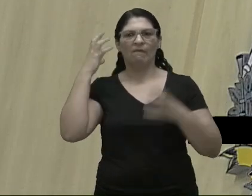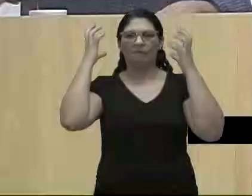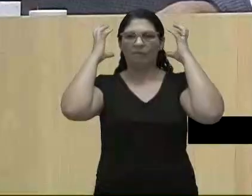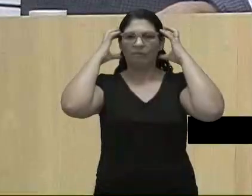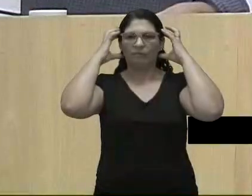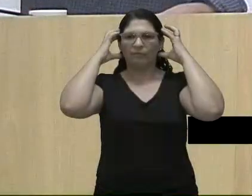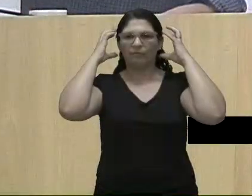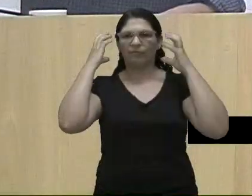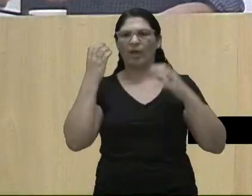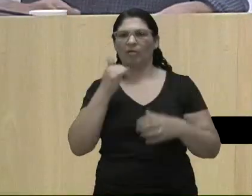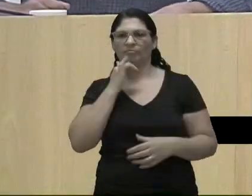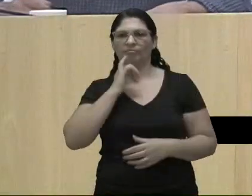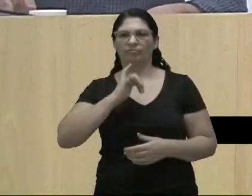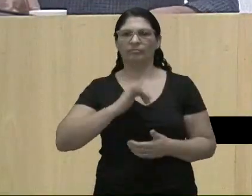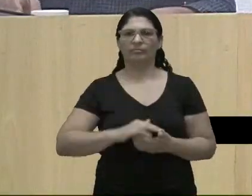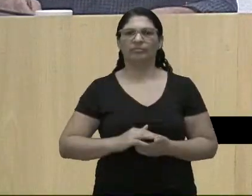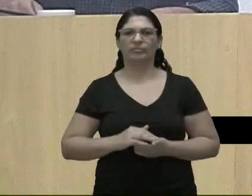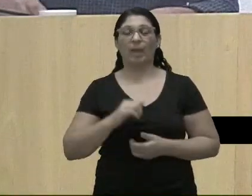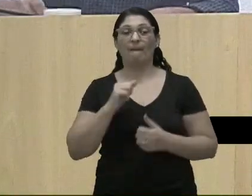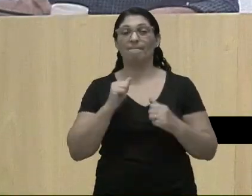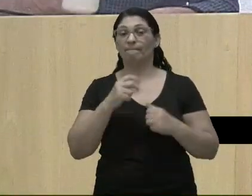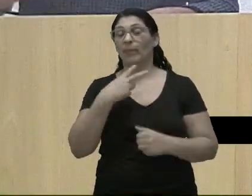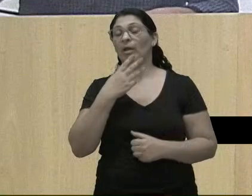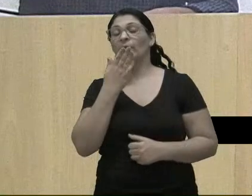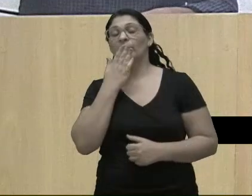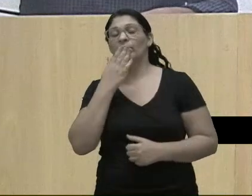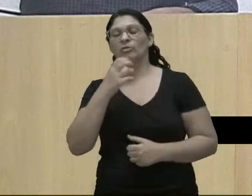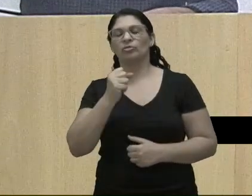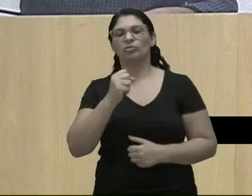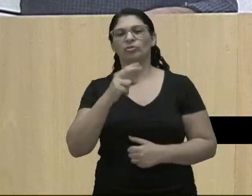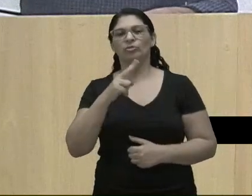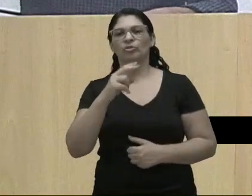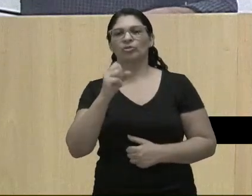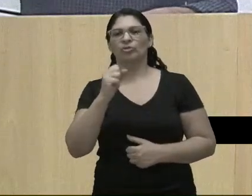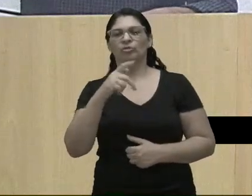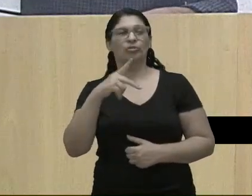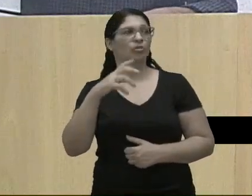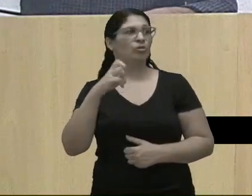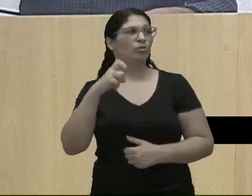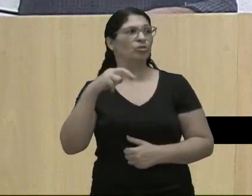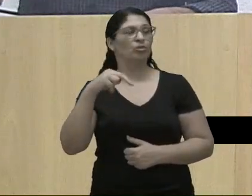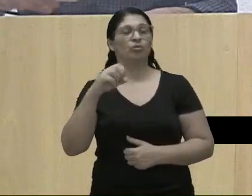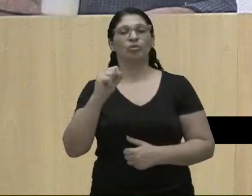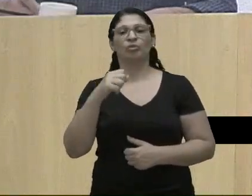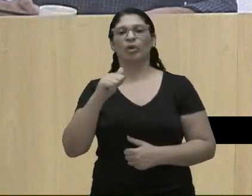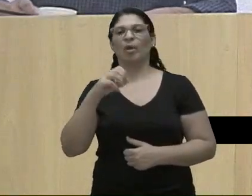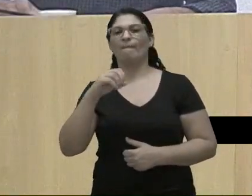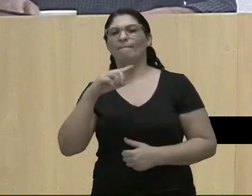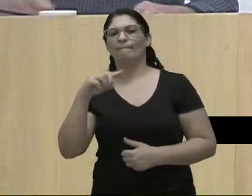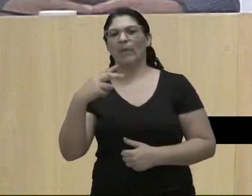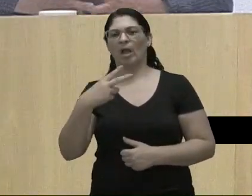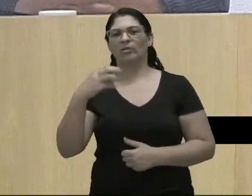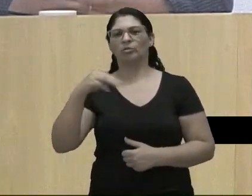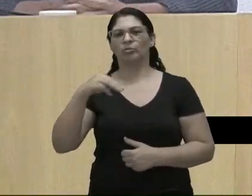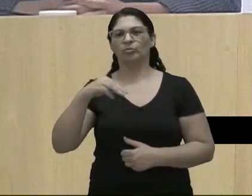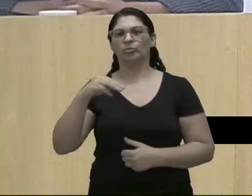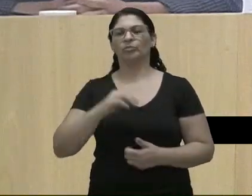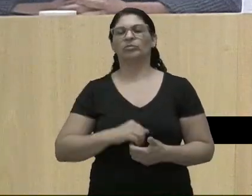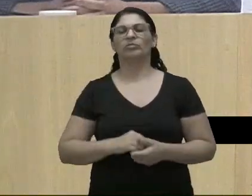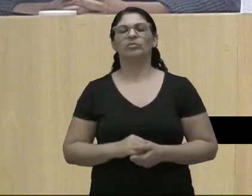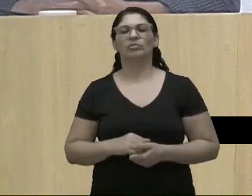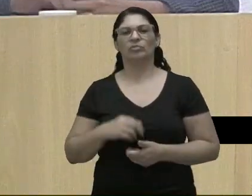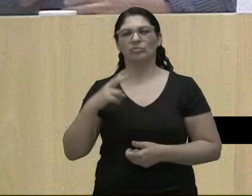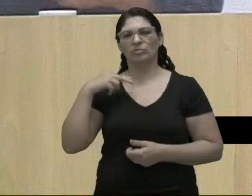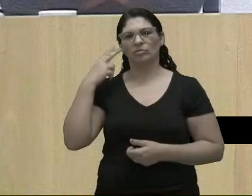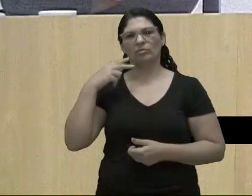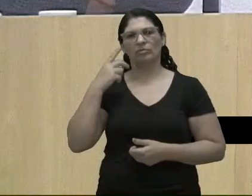O senhor pode pedir suspensão, por favor, por 2 minutos? Dessa audiência, por sim, gentileza? Sim, claro, vereador. Por favor. Assim que os vereadores